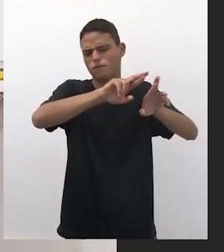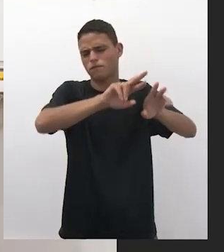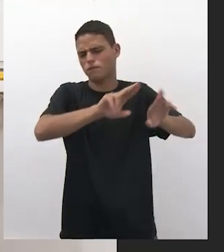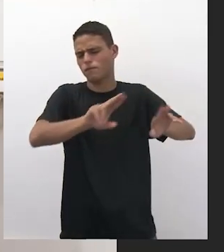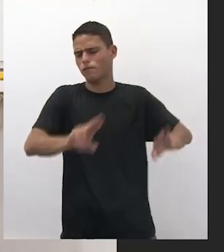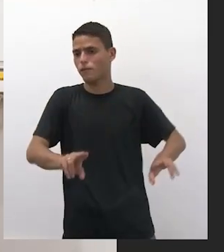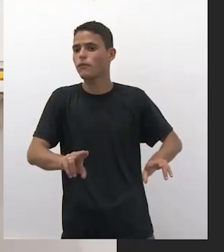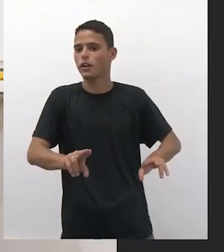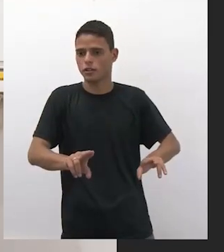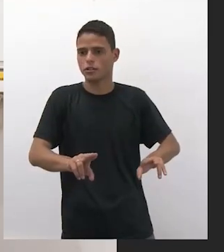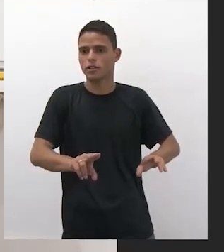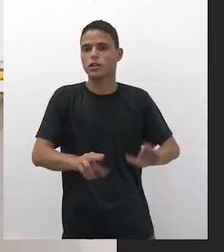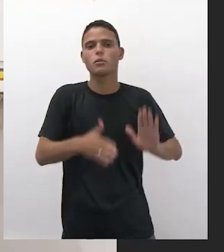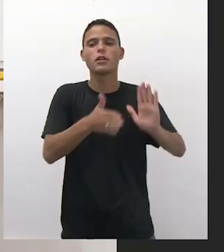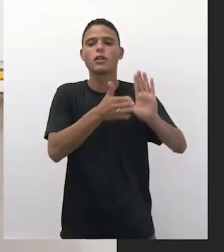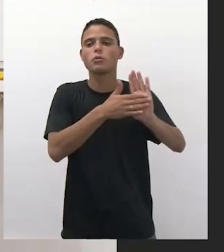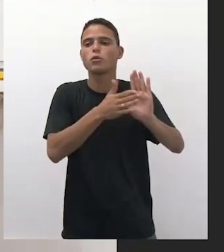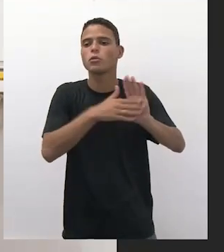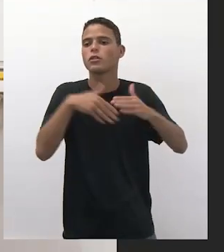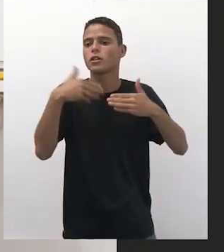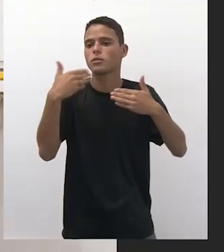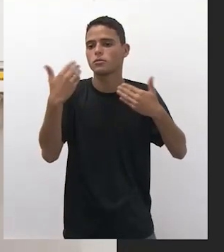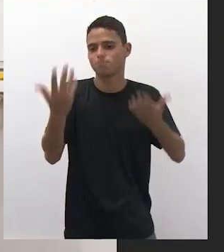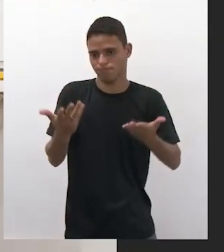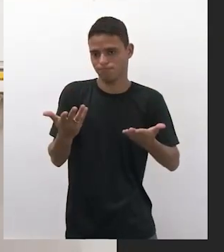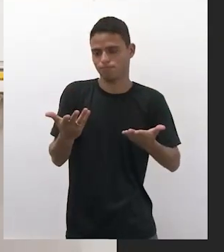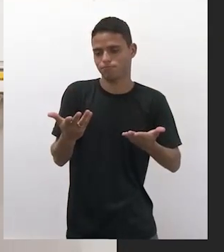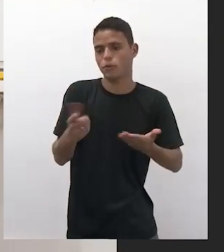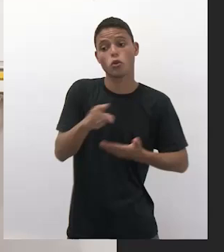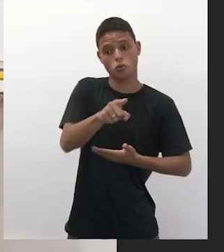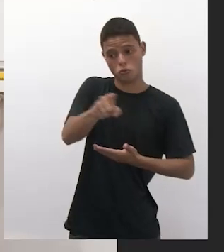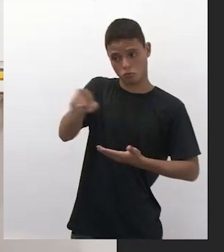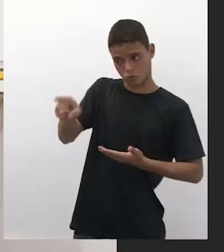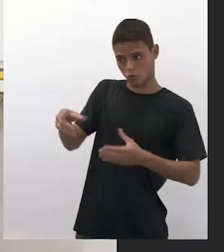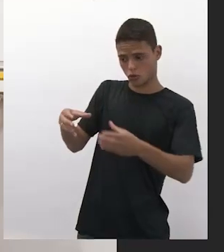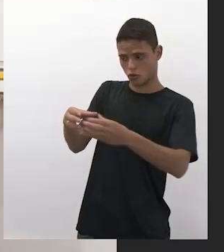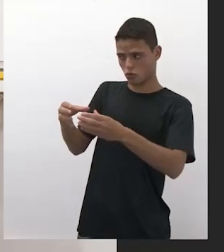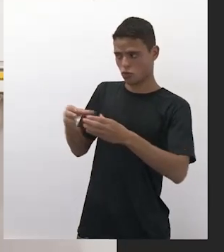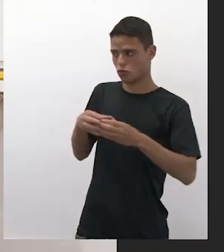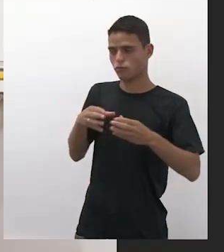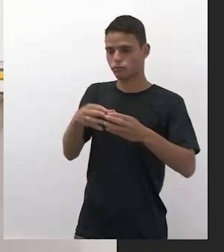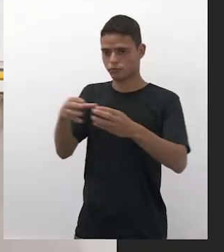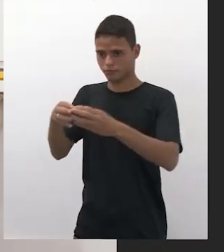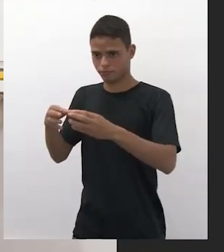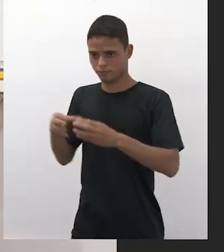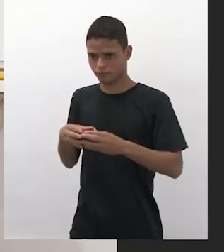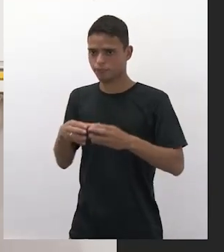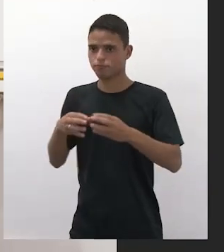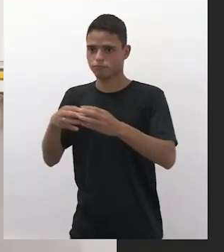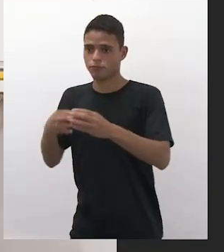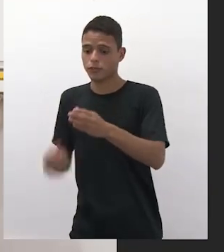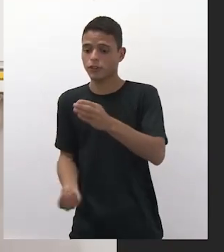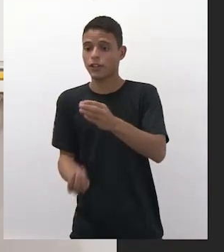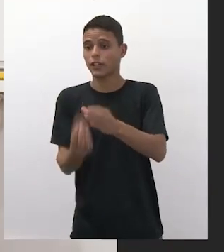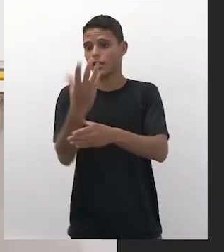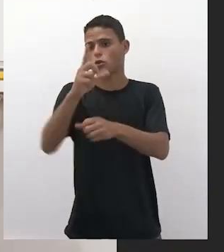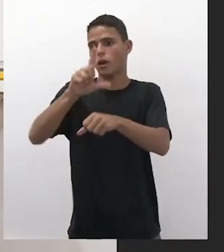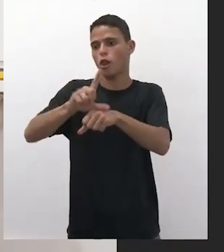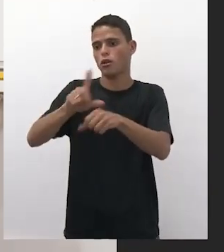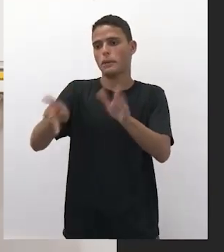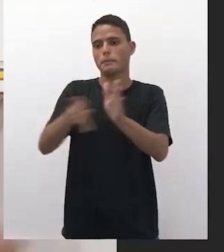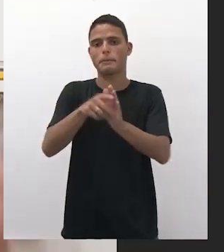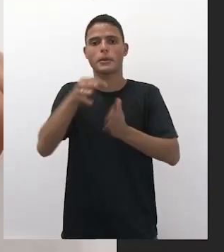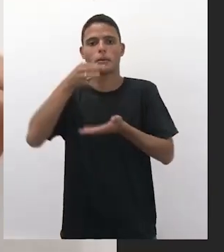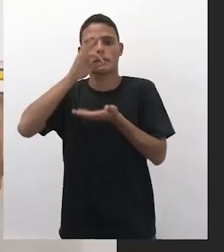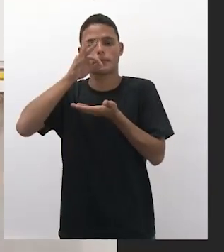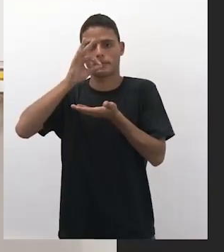aí a proposta foi, vocês vão abrir uma cafeteria, vocês vão vender café, mas antes a pessoa